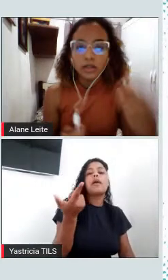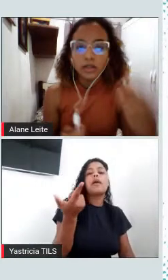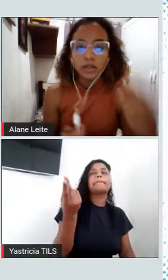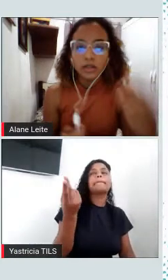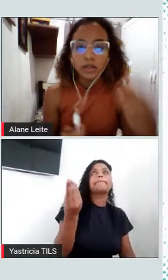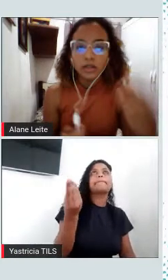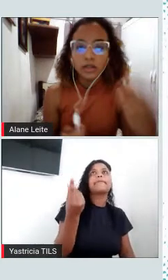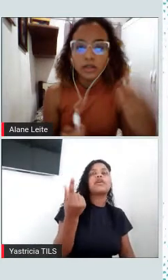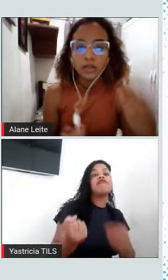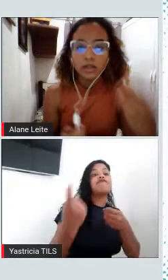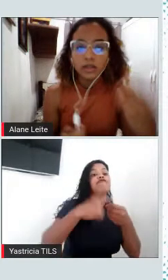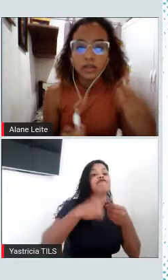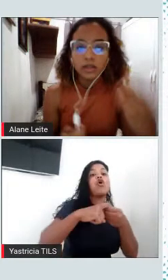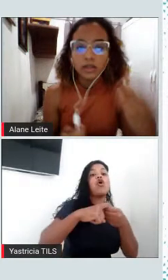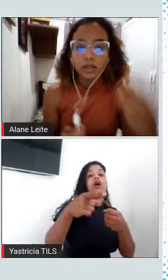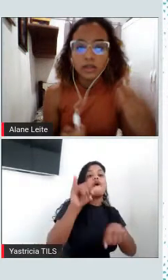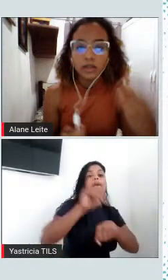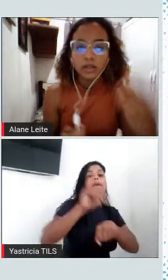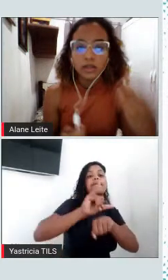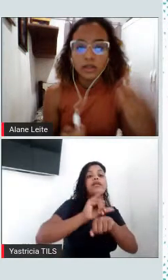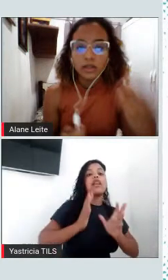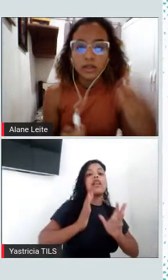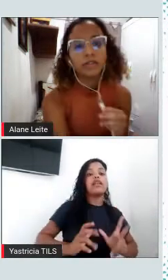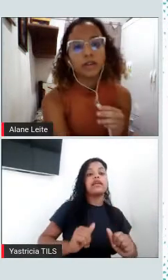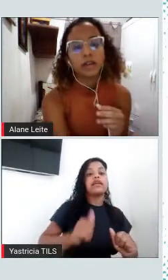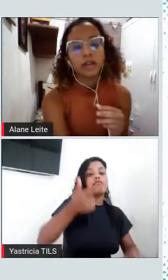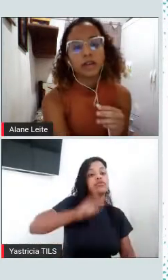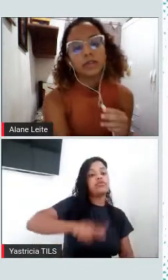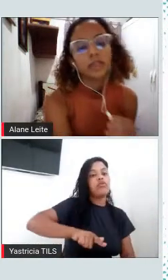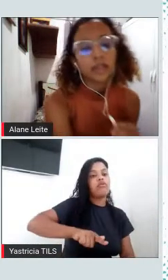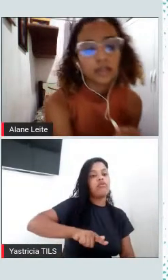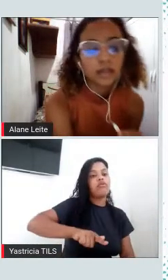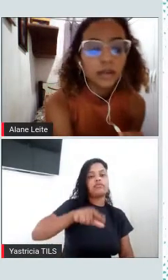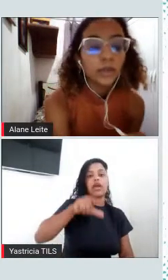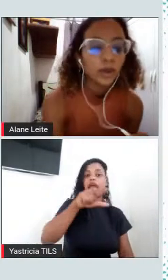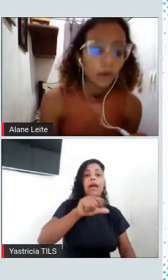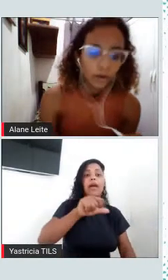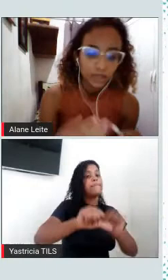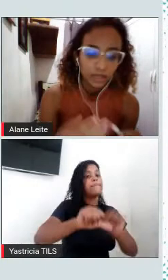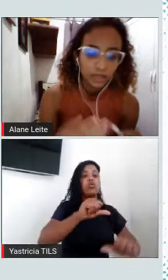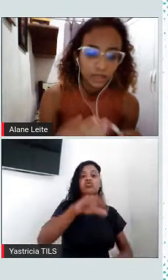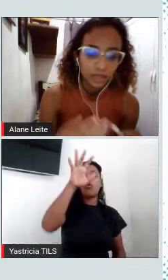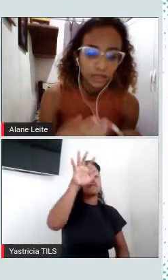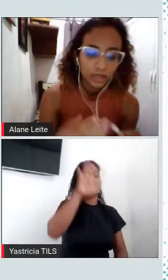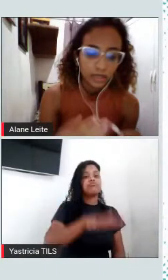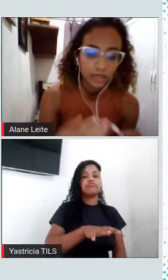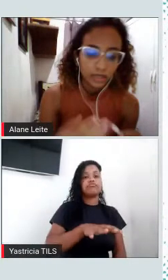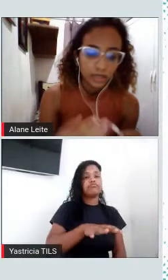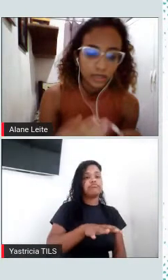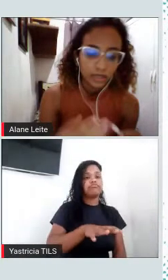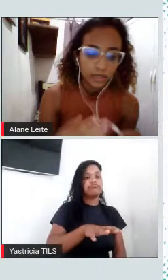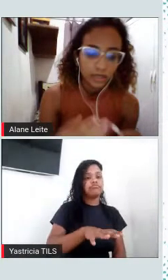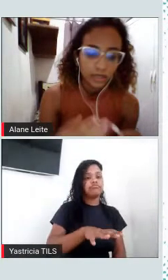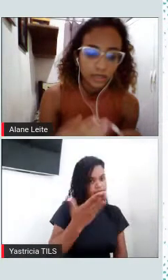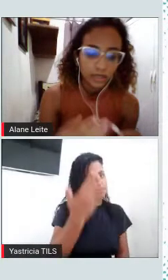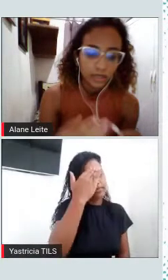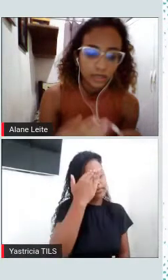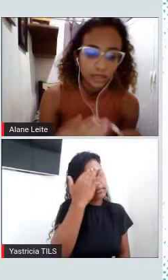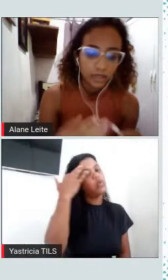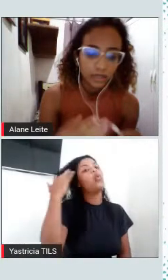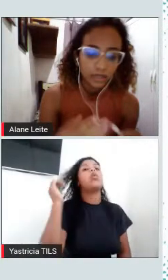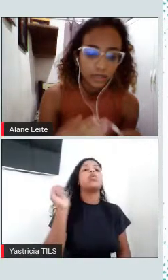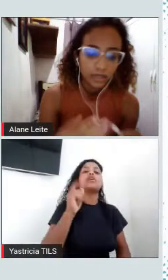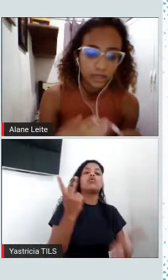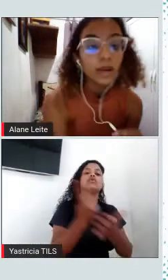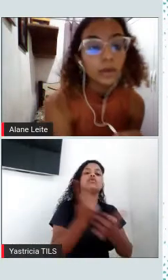retornar ao estado inicial dele. Entende? A constituição dele ela foi modificada. O que ocorre aí, vocês vão ver um pouquinho mais na frente, mas eu